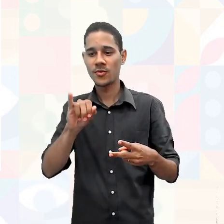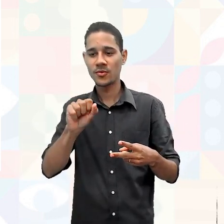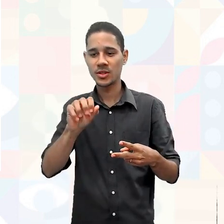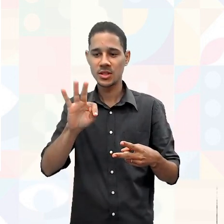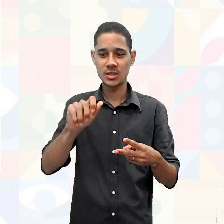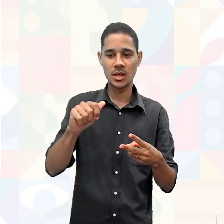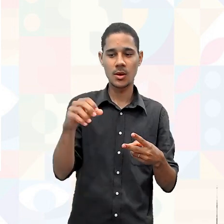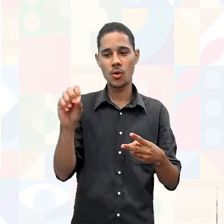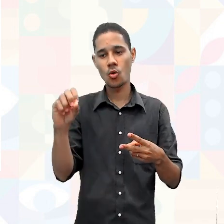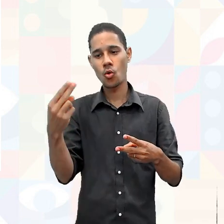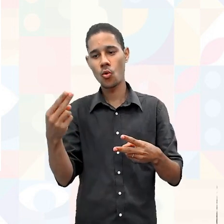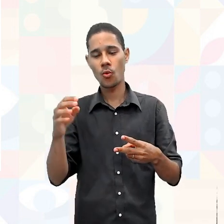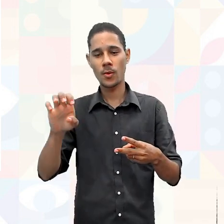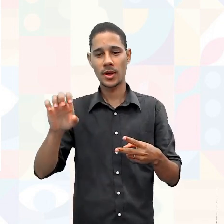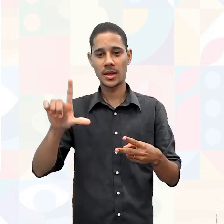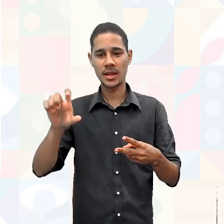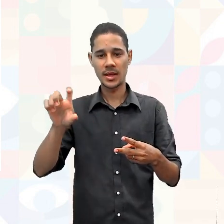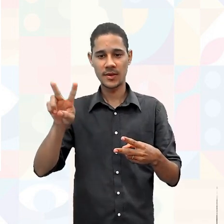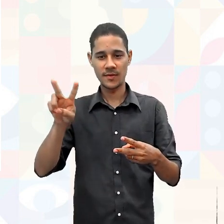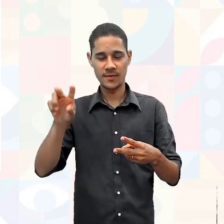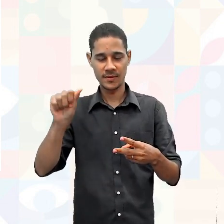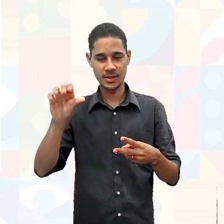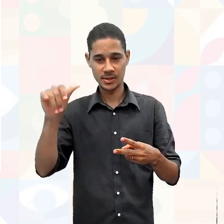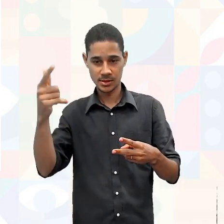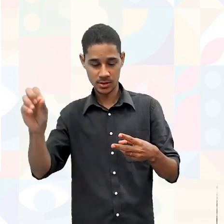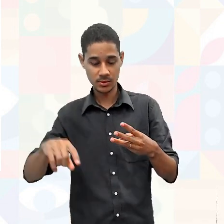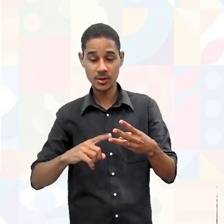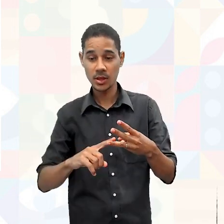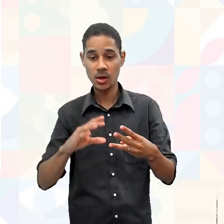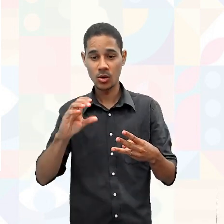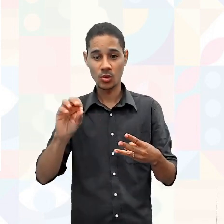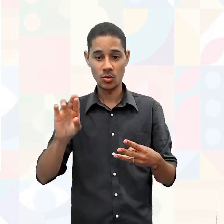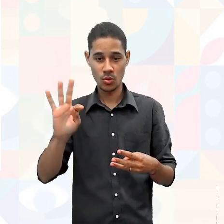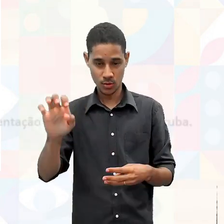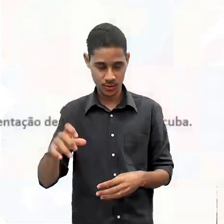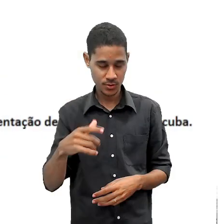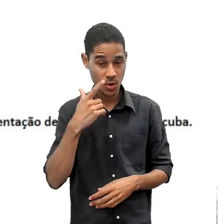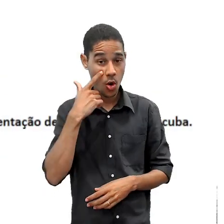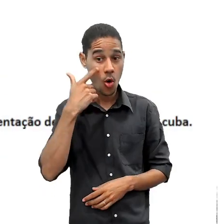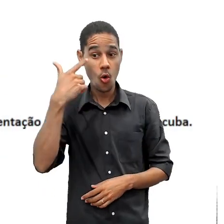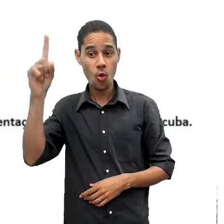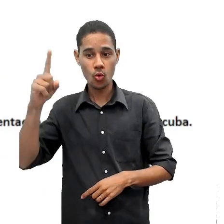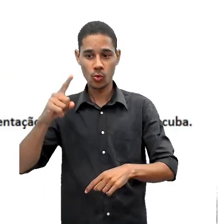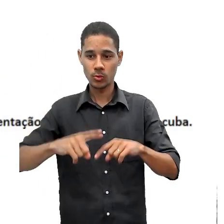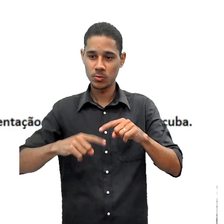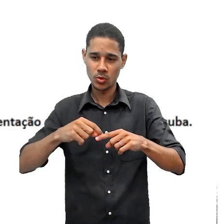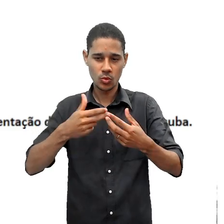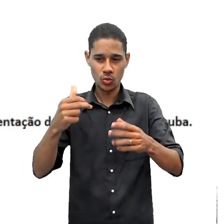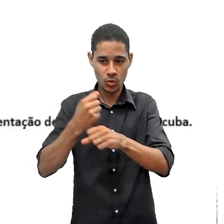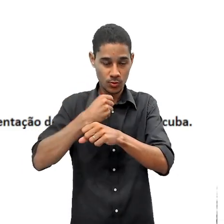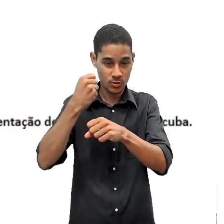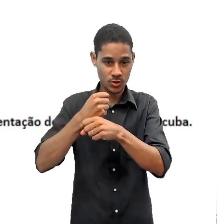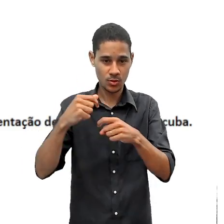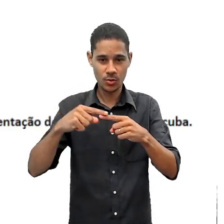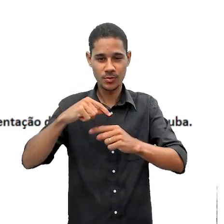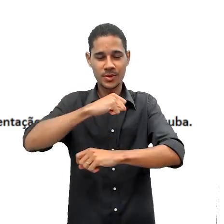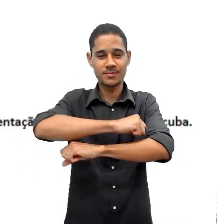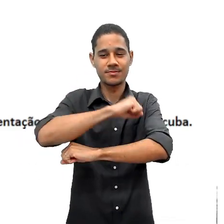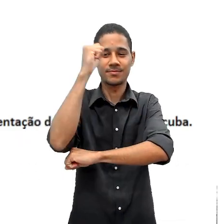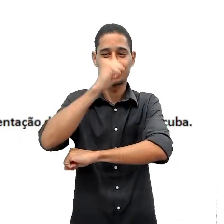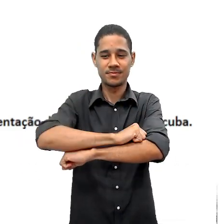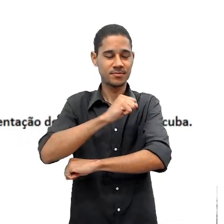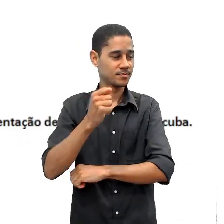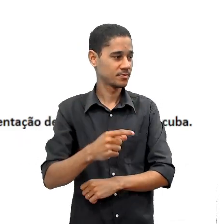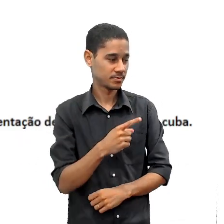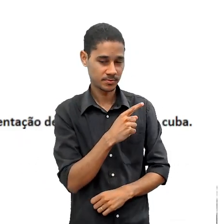certo? Outra coisa também, os elementos construtivos relativos às janelas, né? As janelas, que podem ser